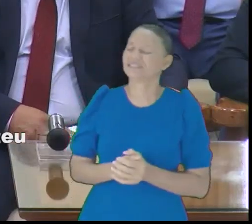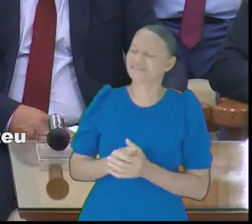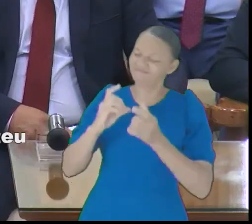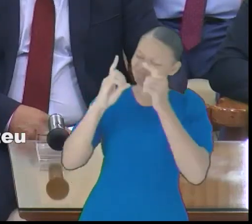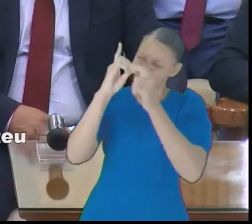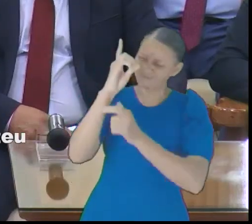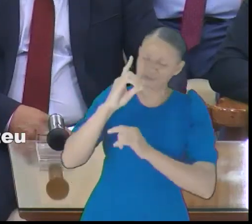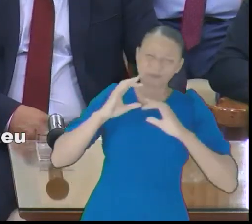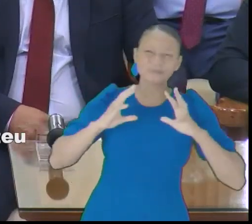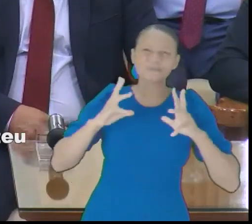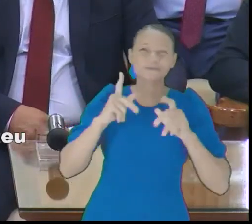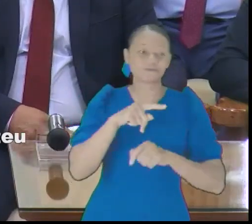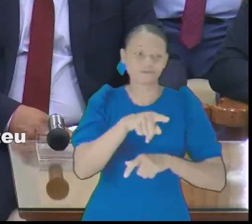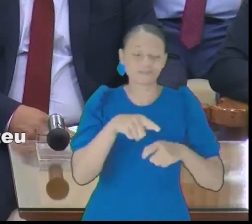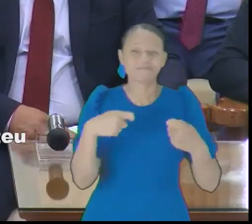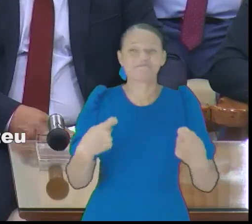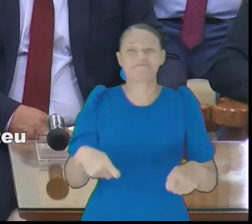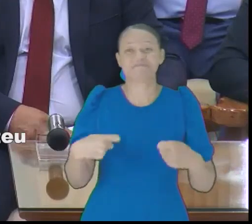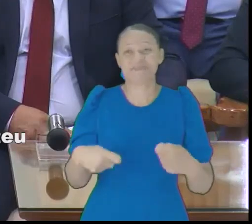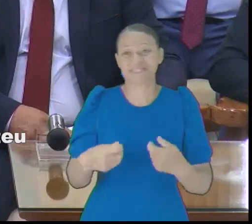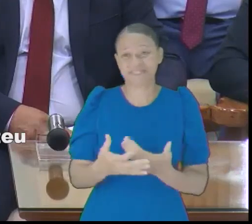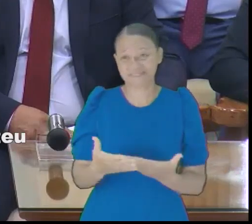você precisa.